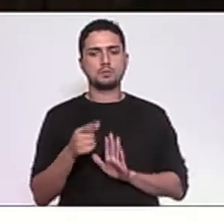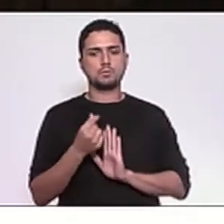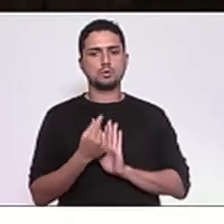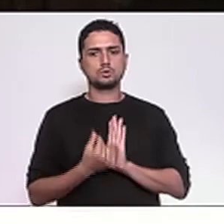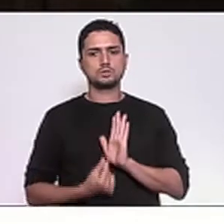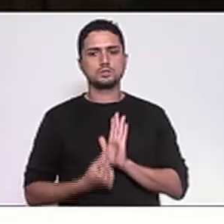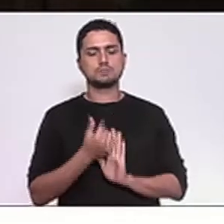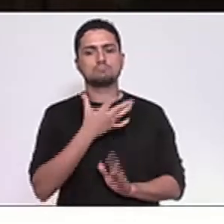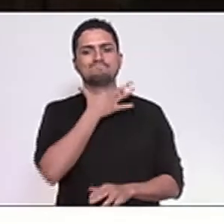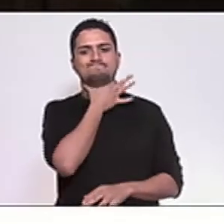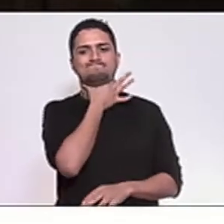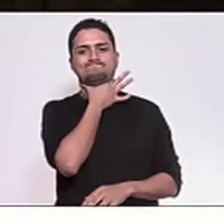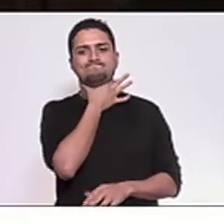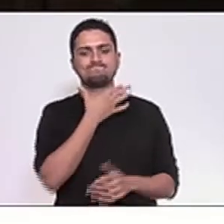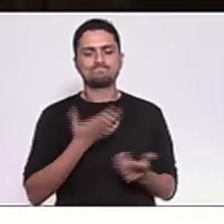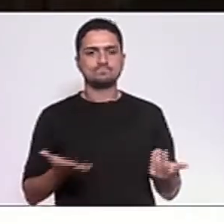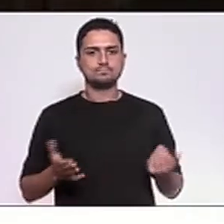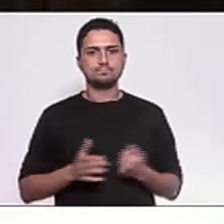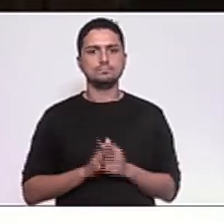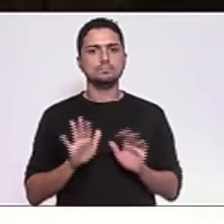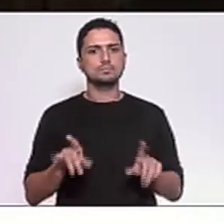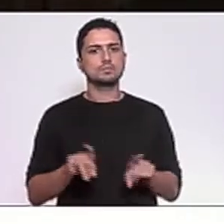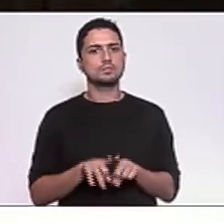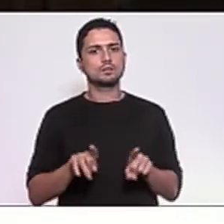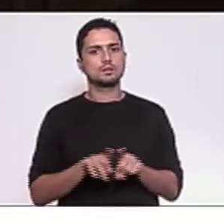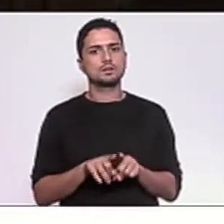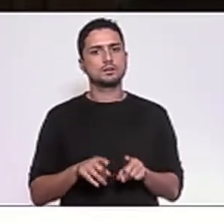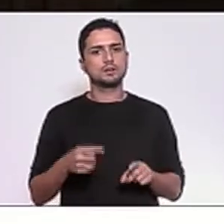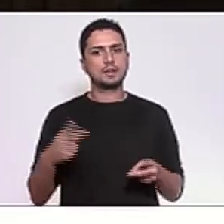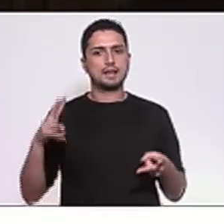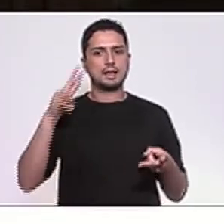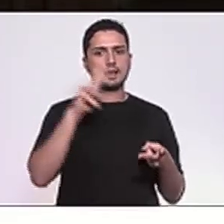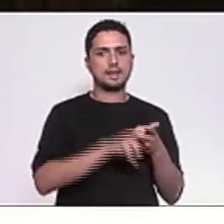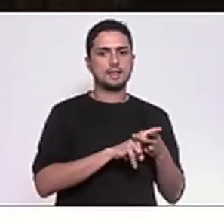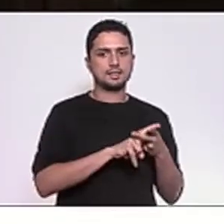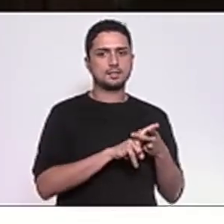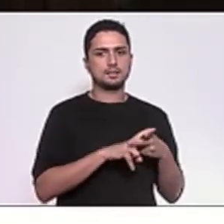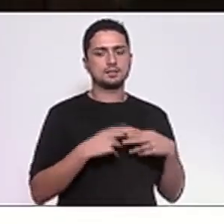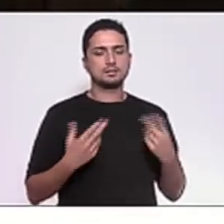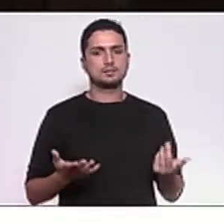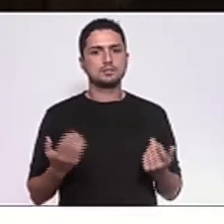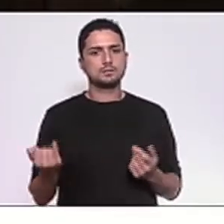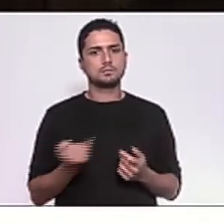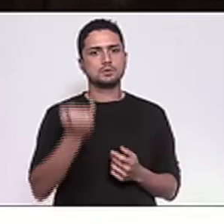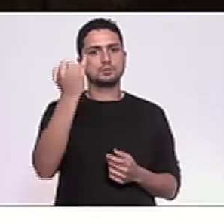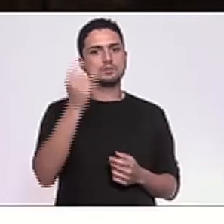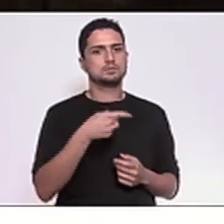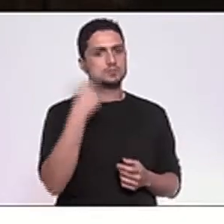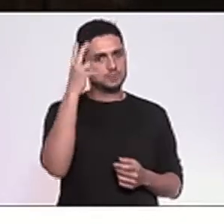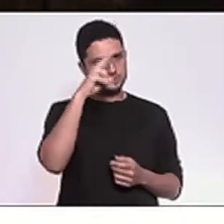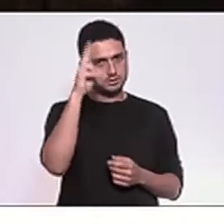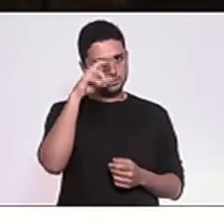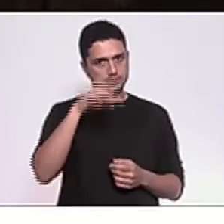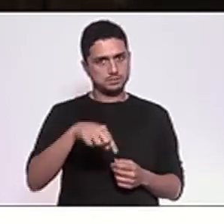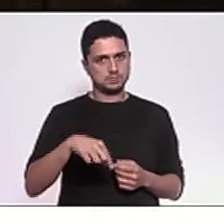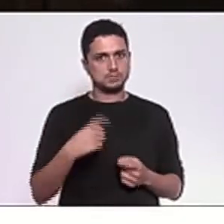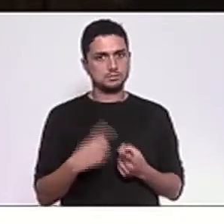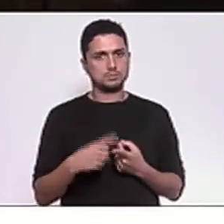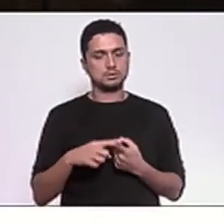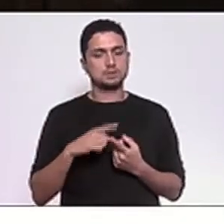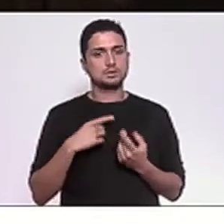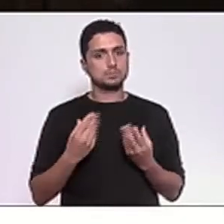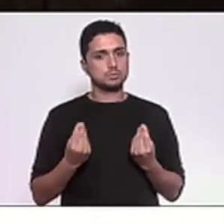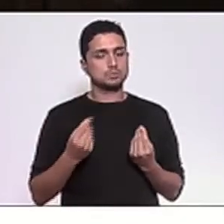de hoje, mas também colocou eles na cadeia. Então é importante que a gente lembre isso aqui, porque tem